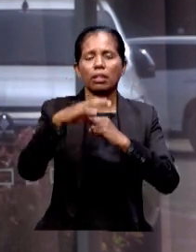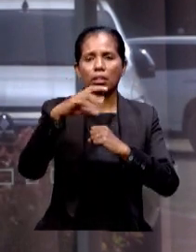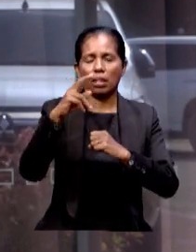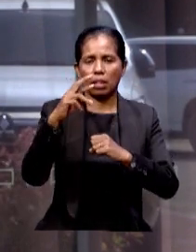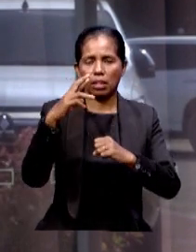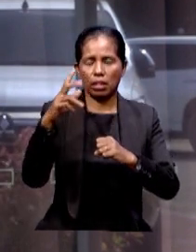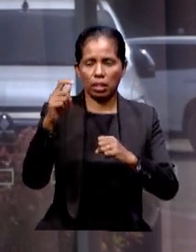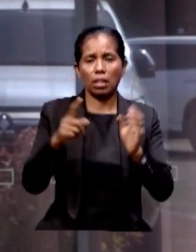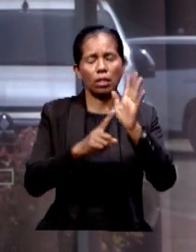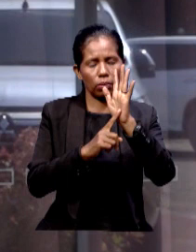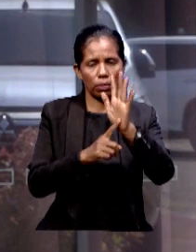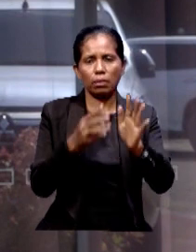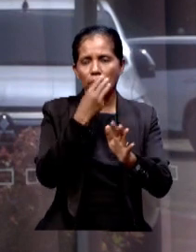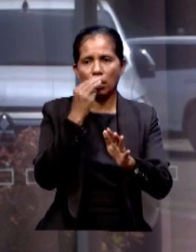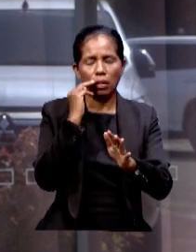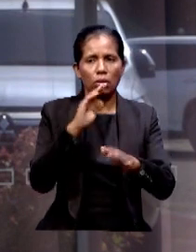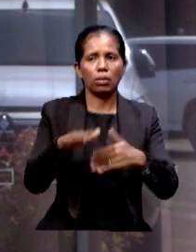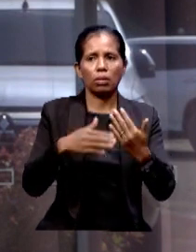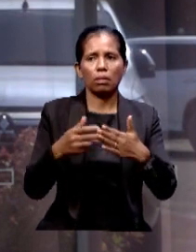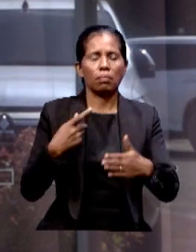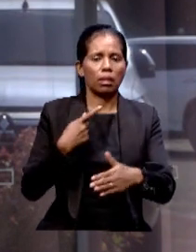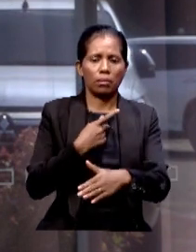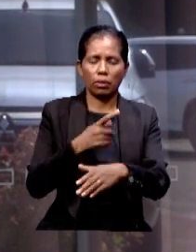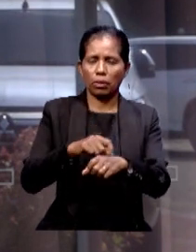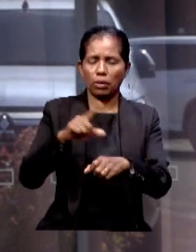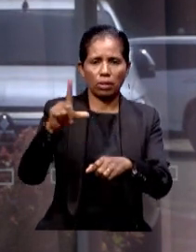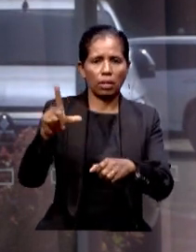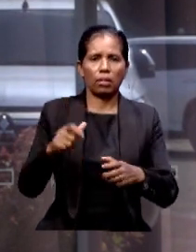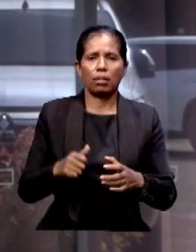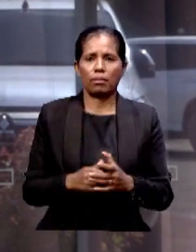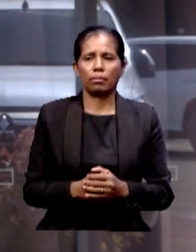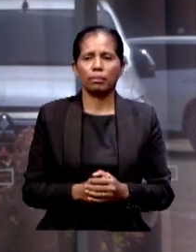dunia ini ya. Tambah ya tempo no bane mayoria ya parlamen tu ne be